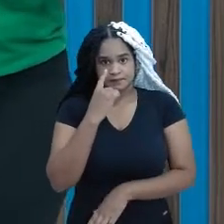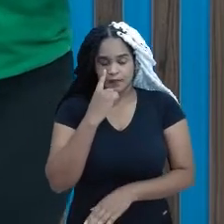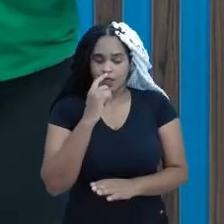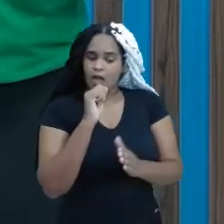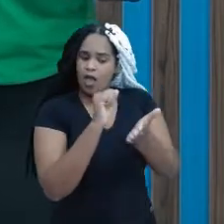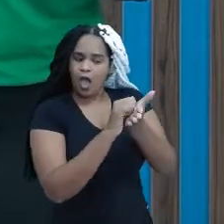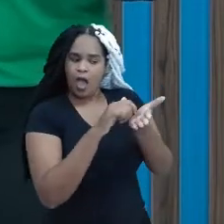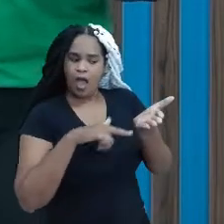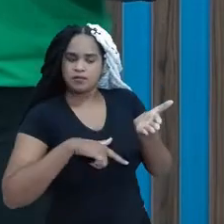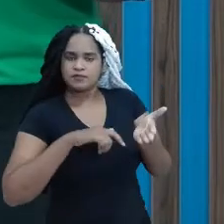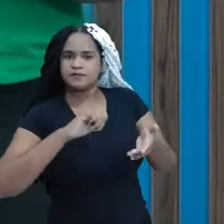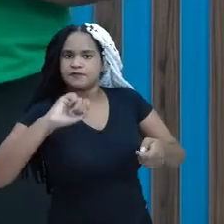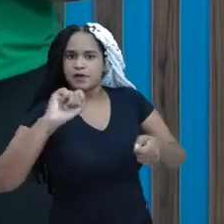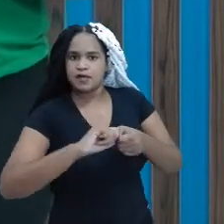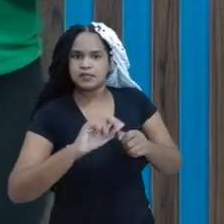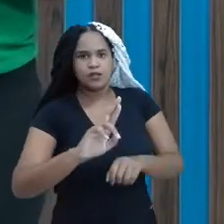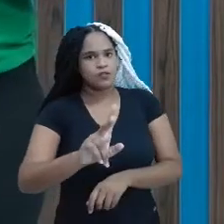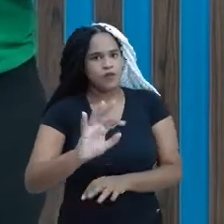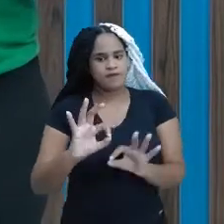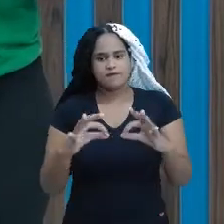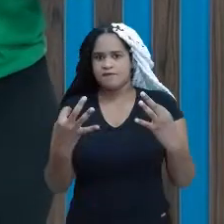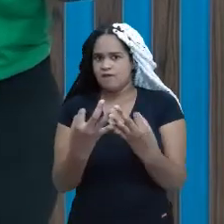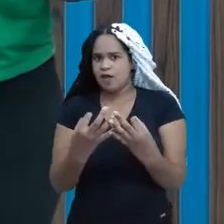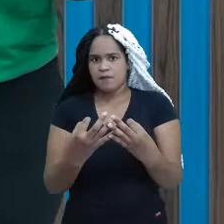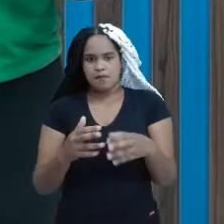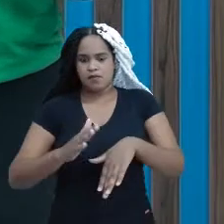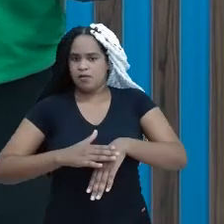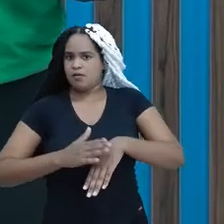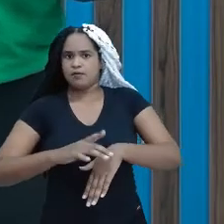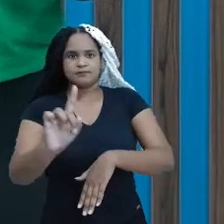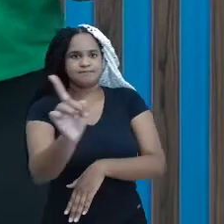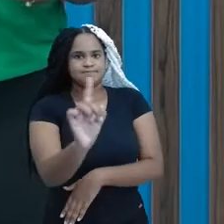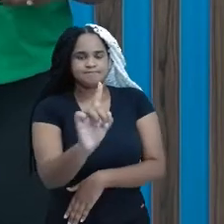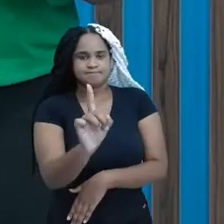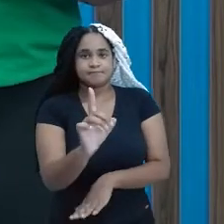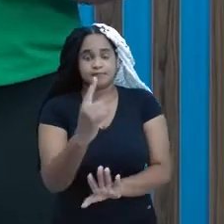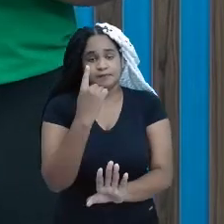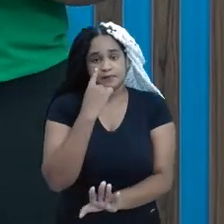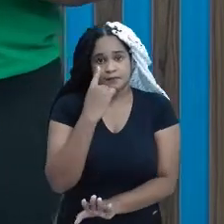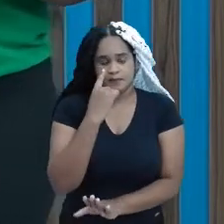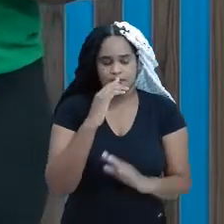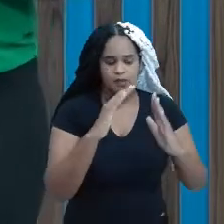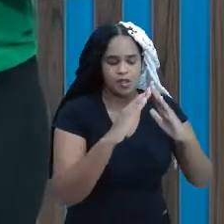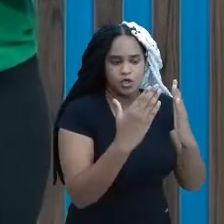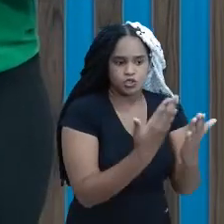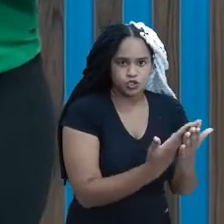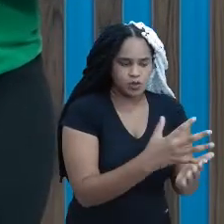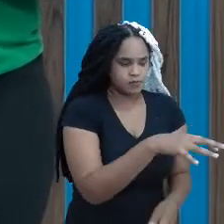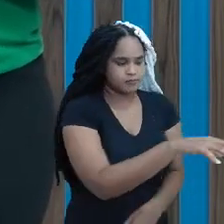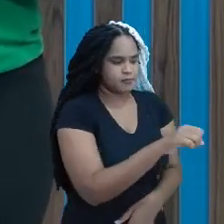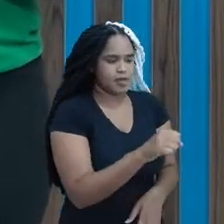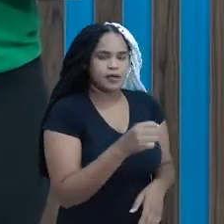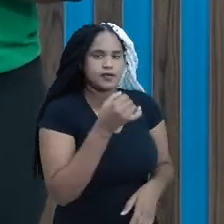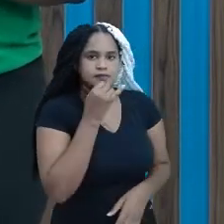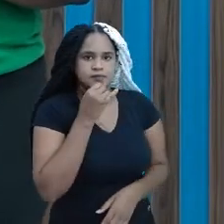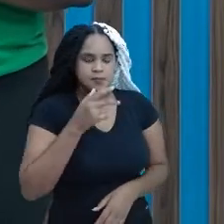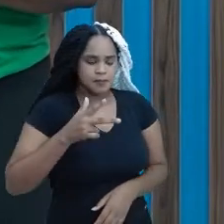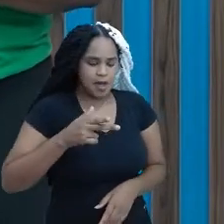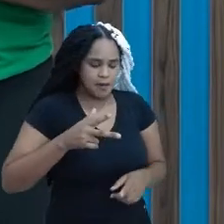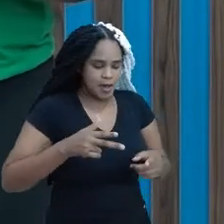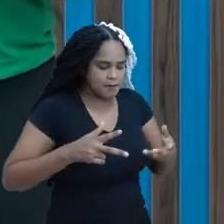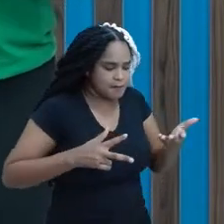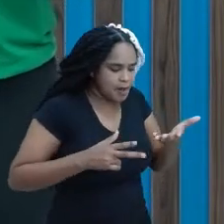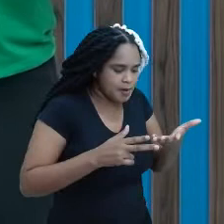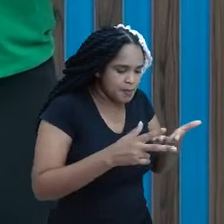atividade, não é a família que vai fazer por ele. Ou seja, na escola, ele pega a tesoura, ele